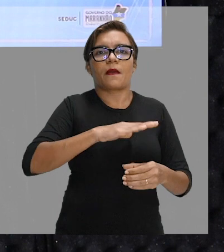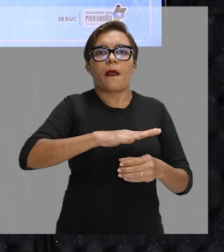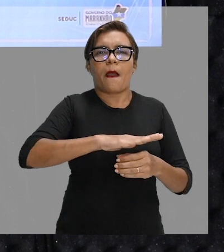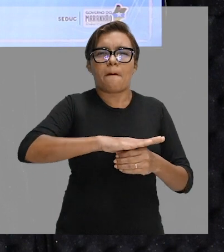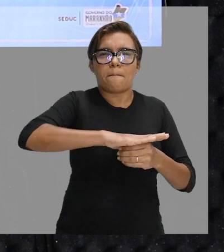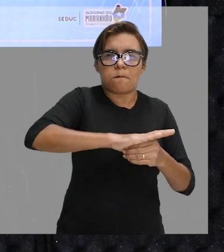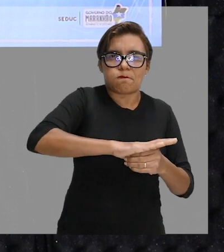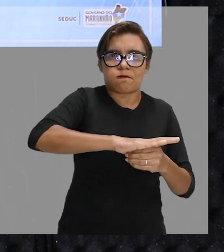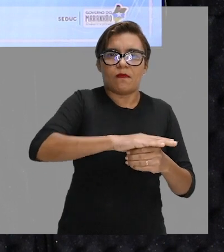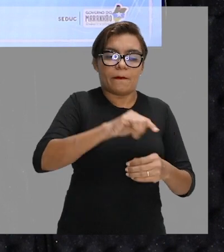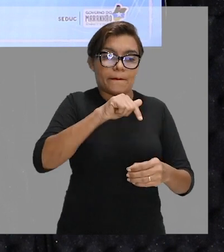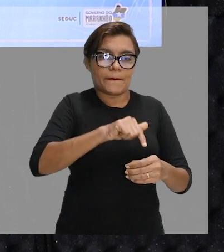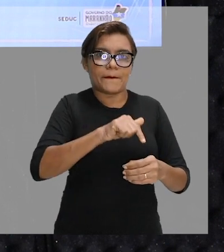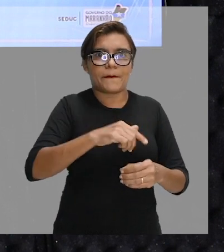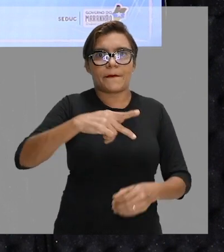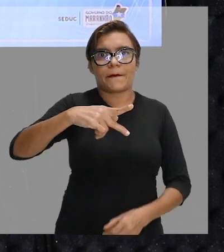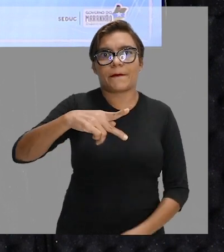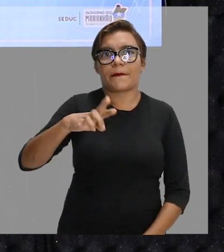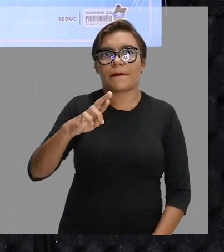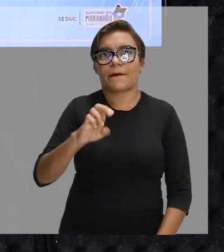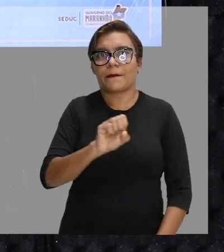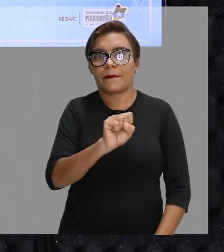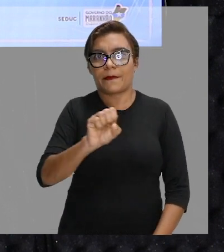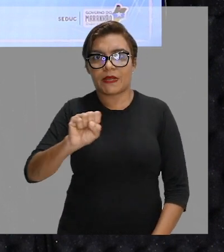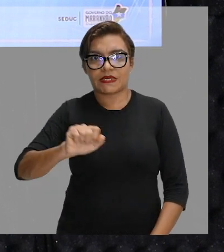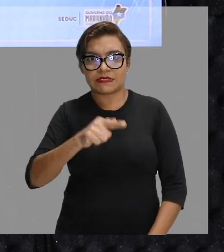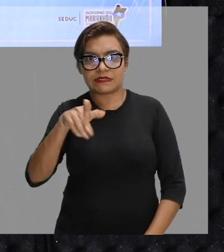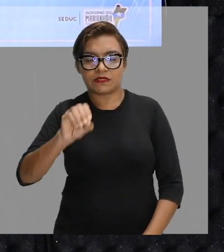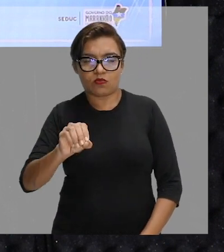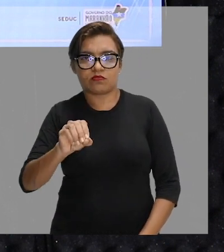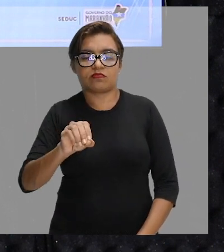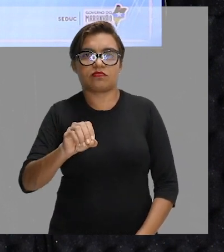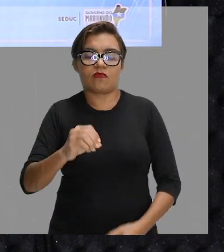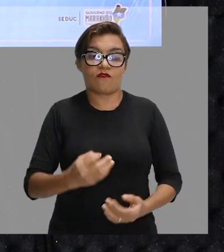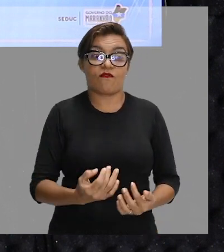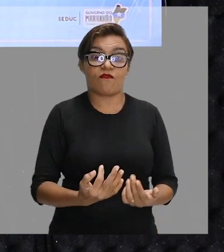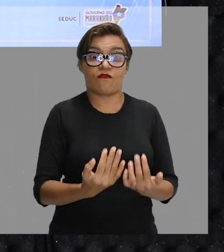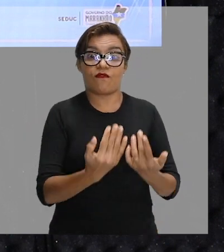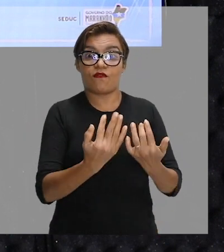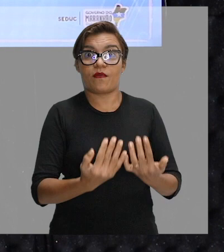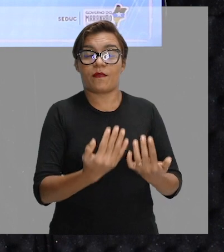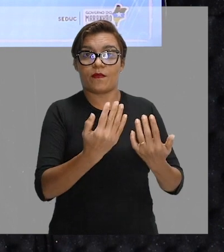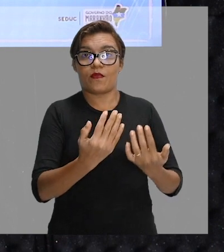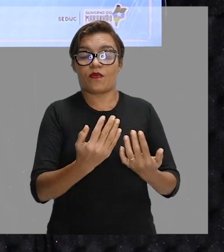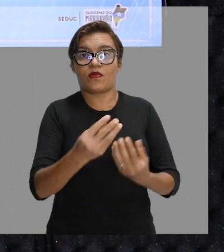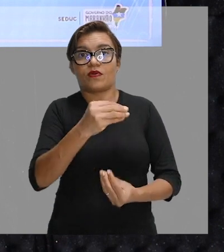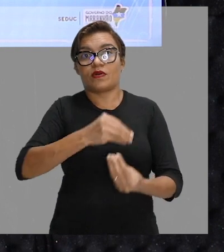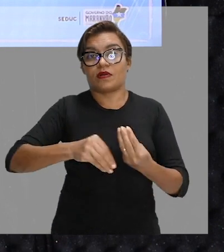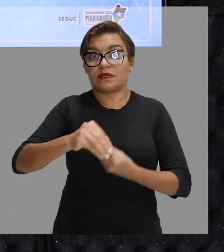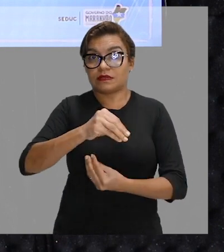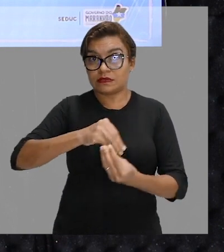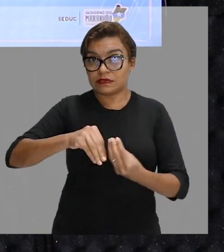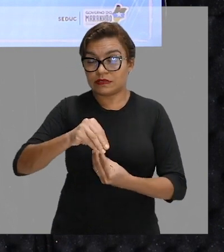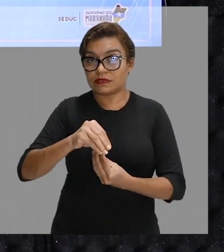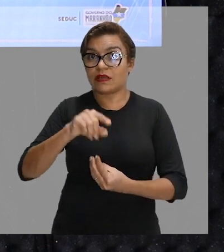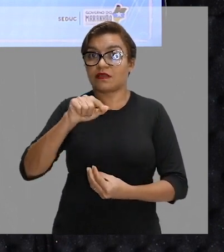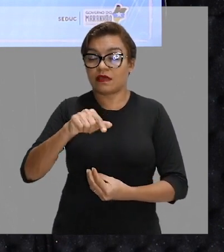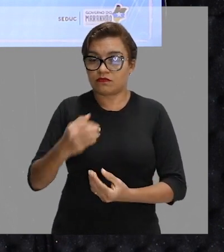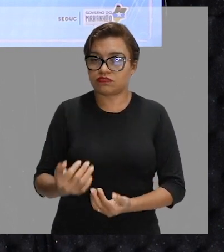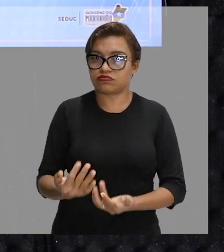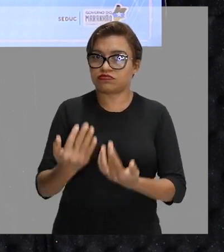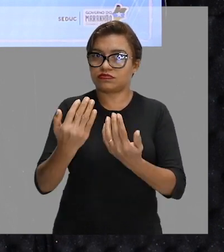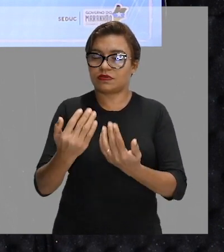pressão máxima de vapor, né? Porque eu vou ter o solvente no estado gasoso, no estado de vapor. Então, isso vai gerar